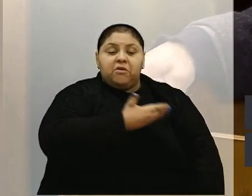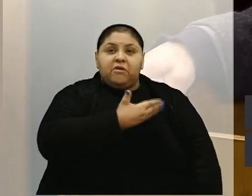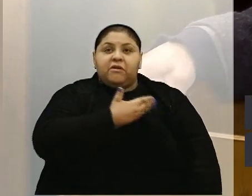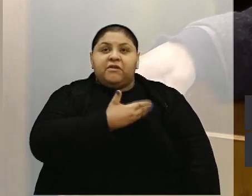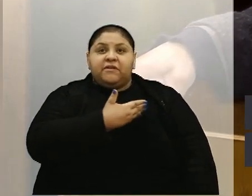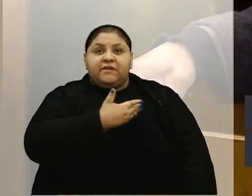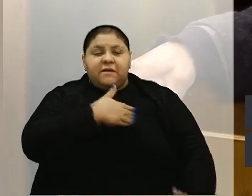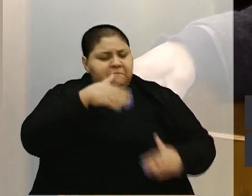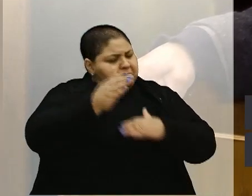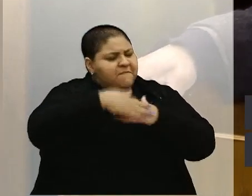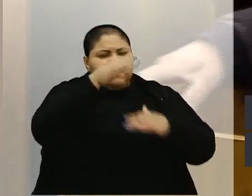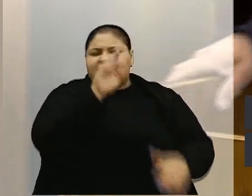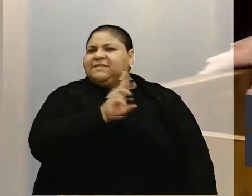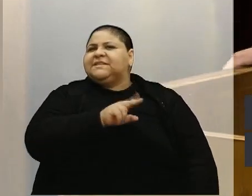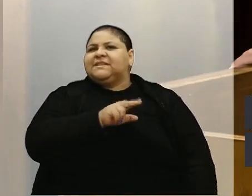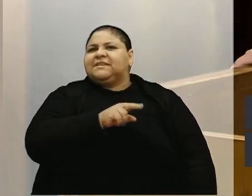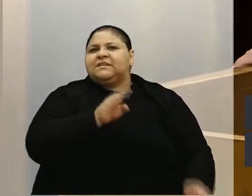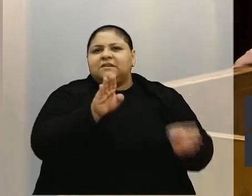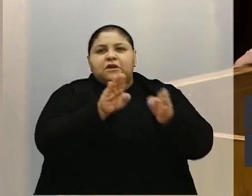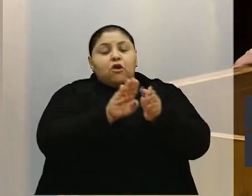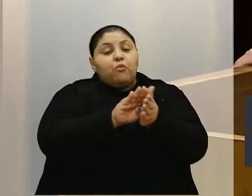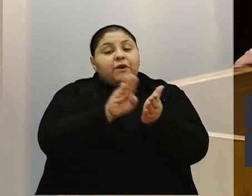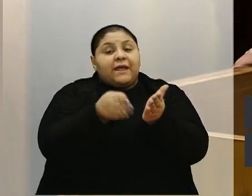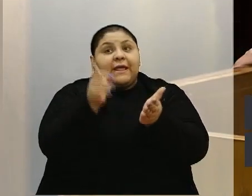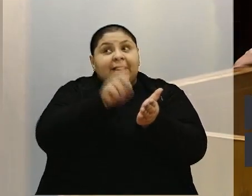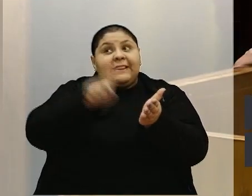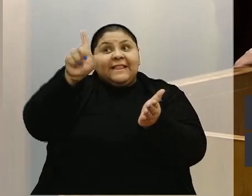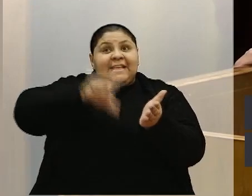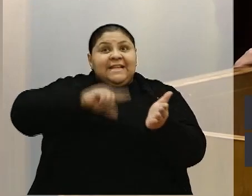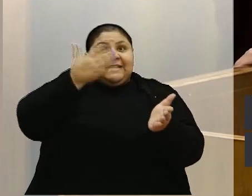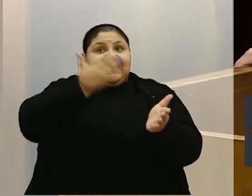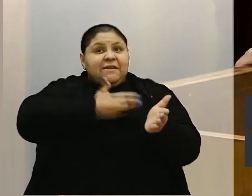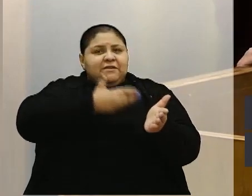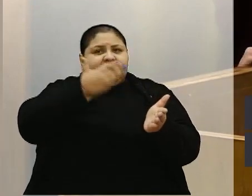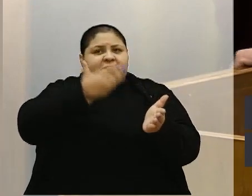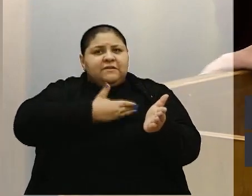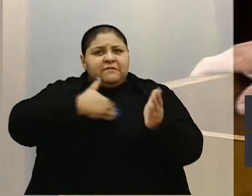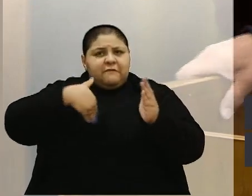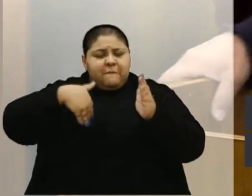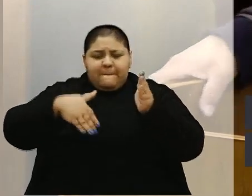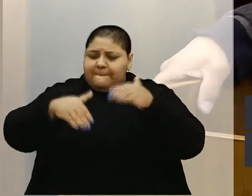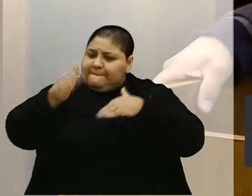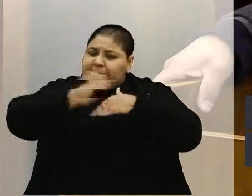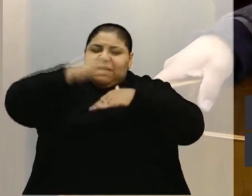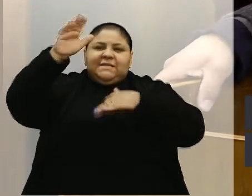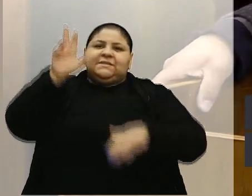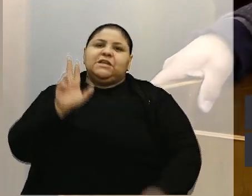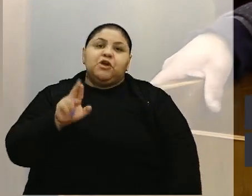mais que irmão. Porque a Bíblia Sagrada diz que tem amigos, Cadore, que é mais chegado que um irmão.